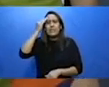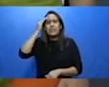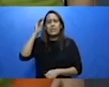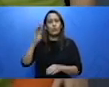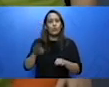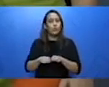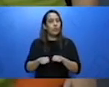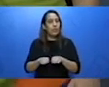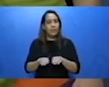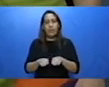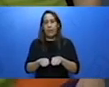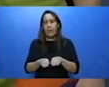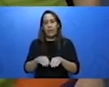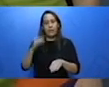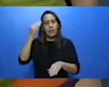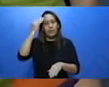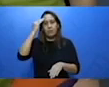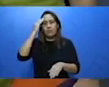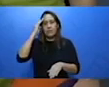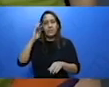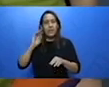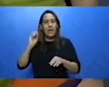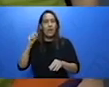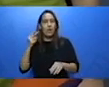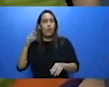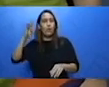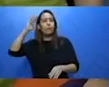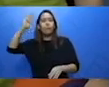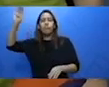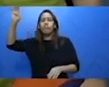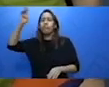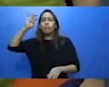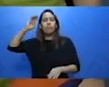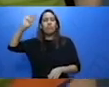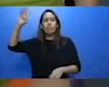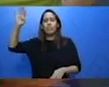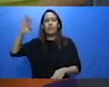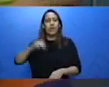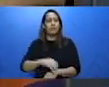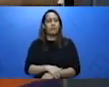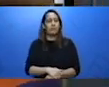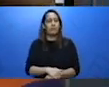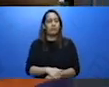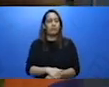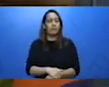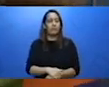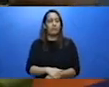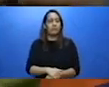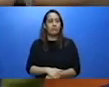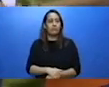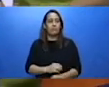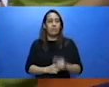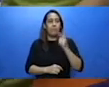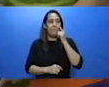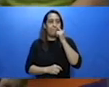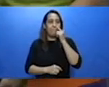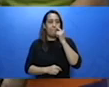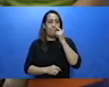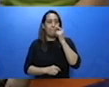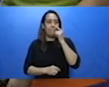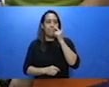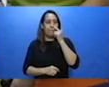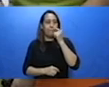Pensando. Então, pensar é a mesma coisa que imaginar. Então, vamos lá?